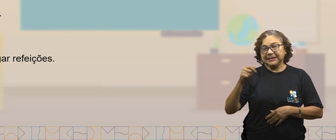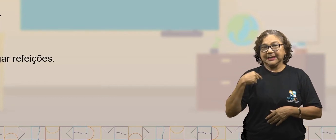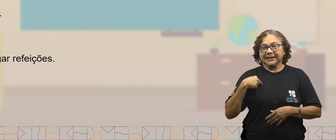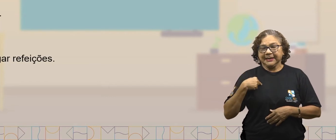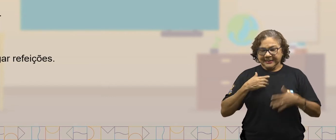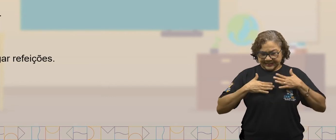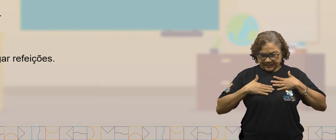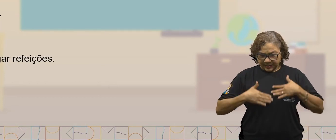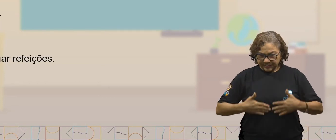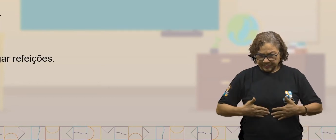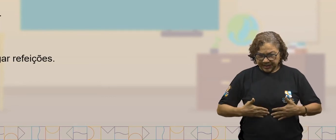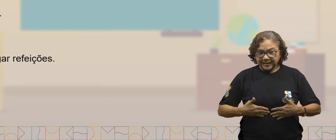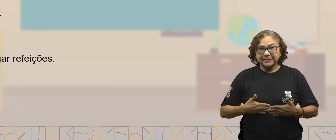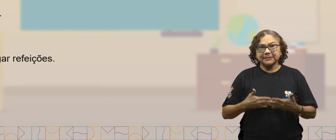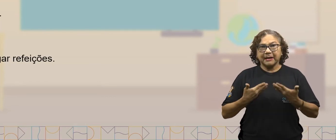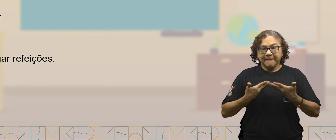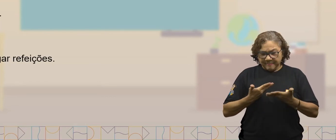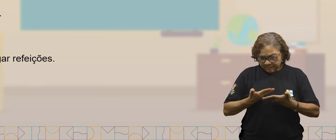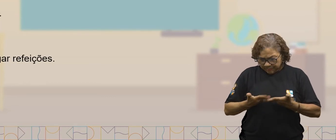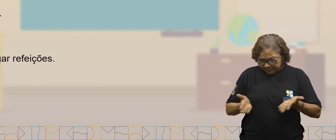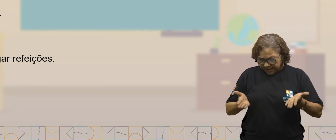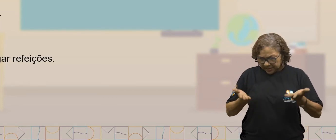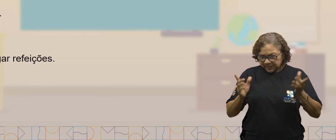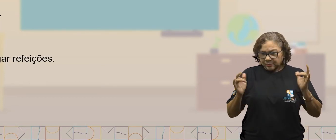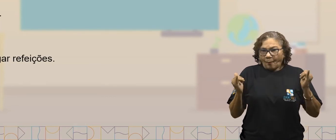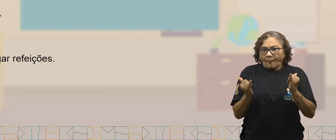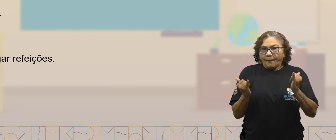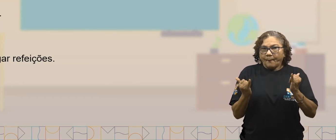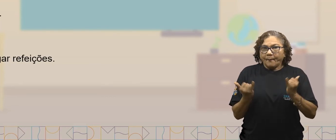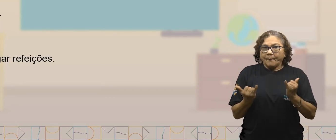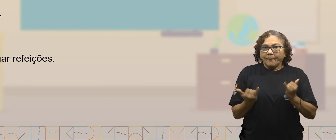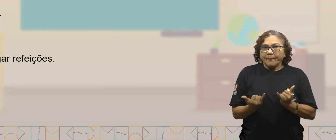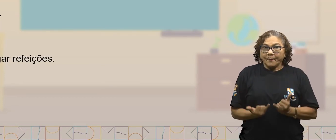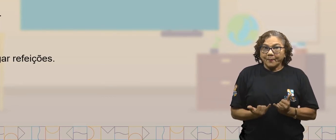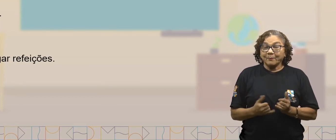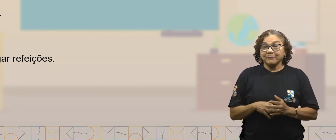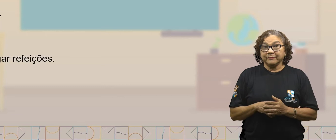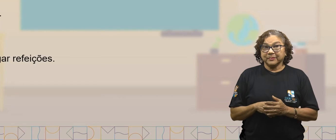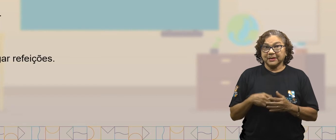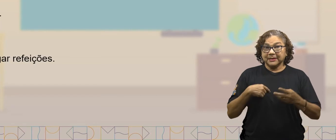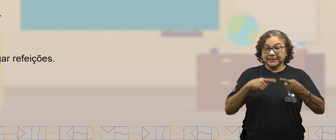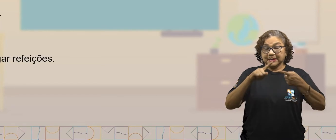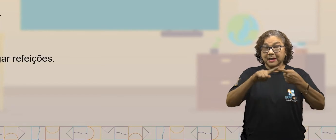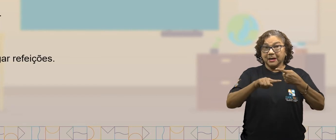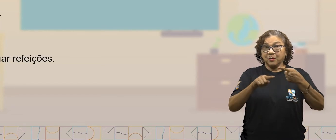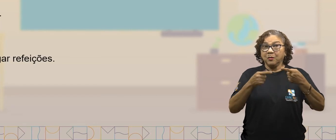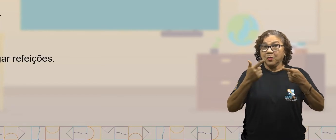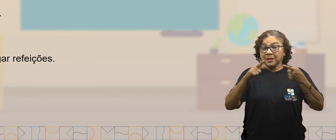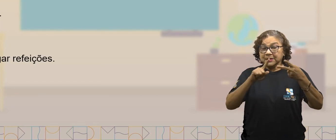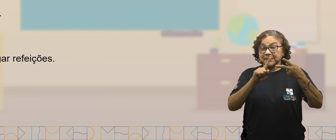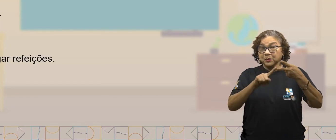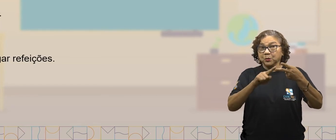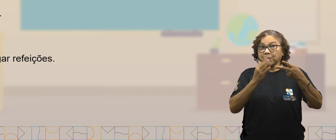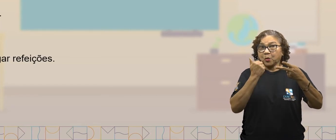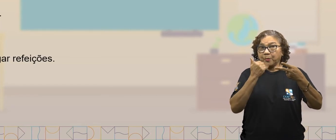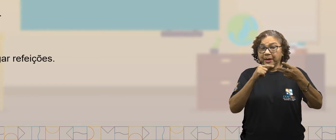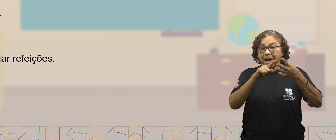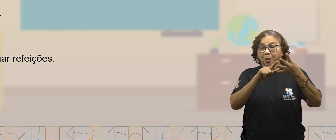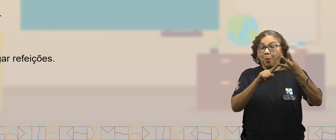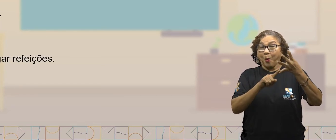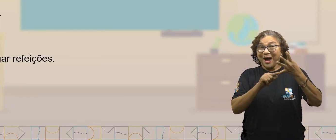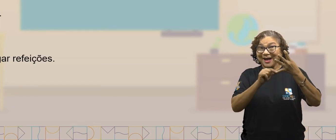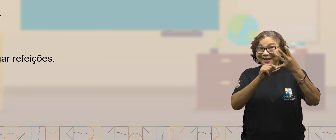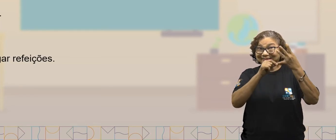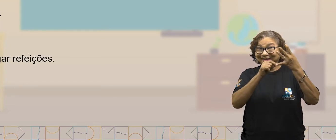essa questão e estar em dúvida aí em duas alternativas. Tem a segunda aí, comer muito, e a quarta,